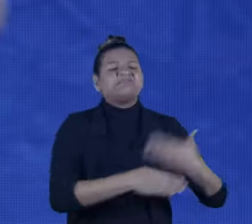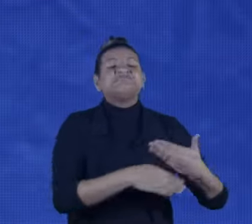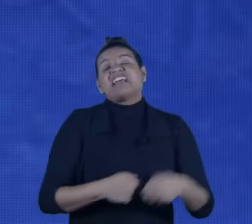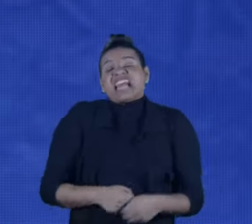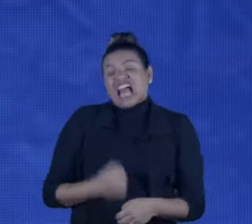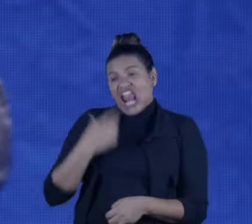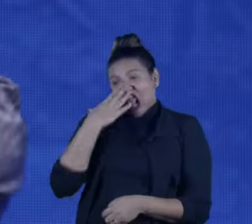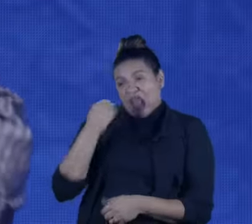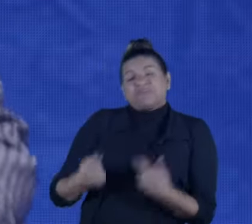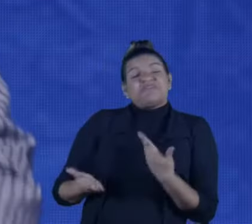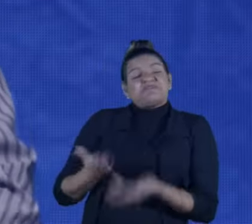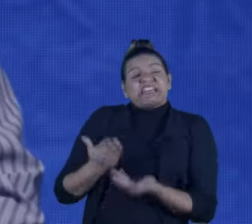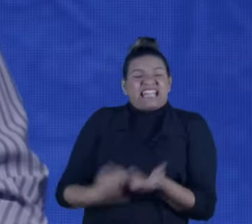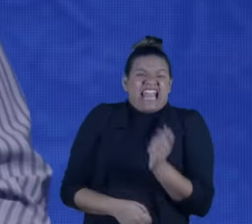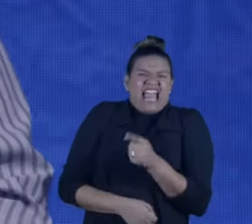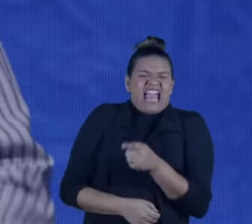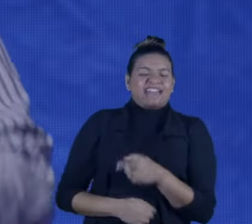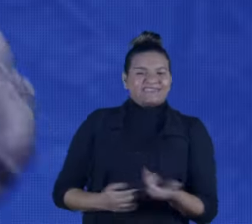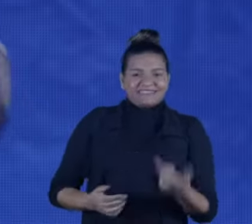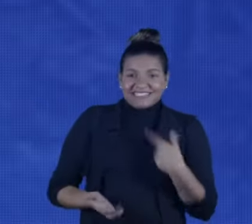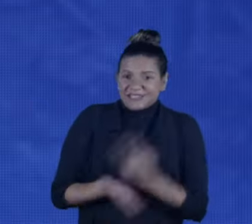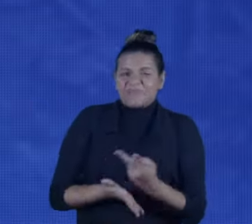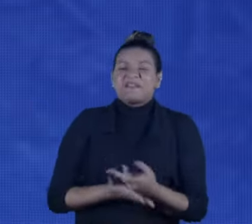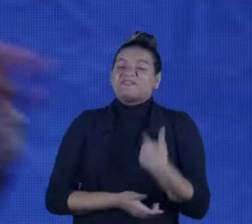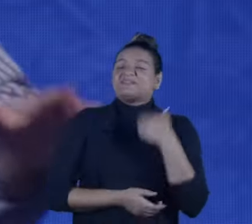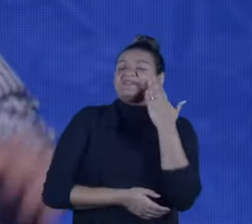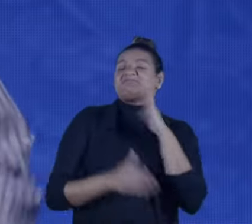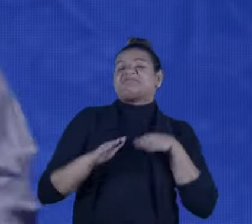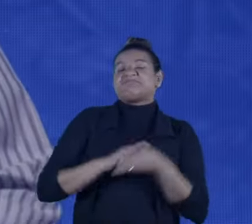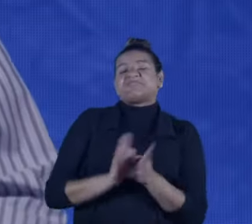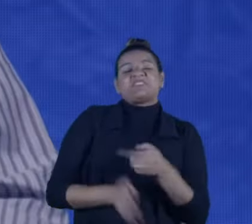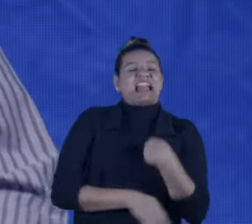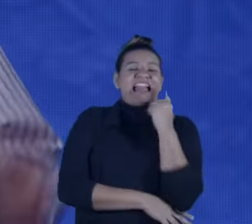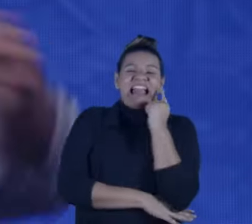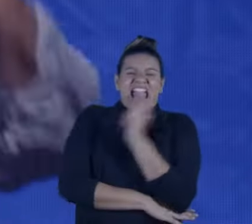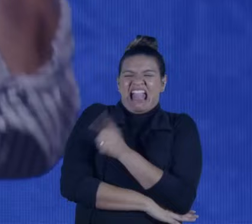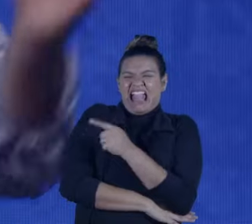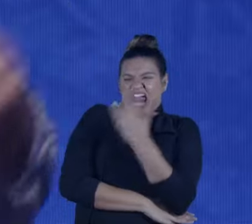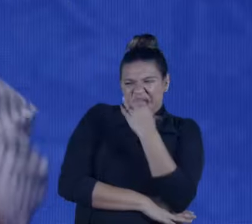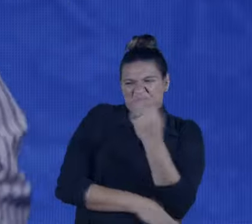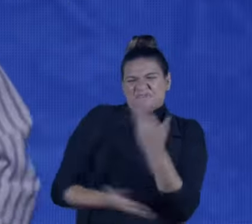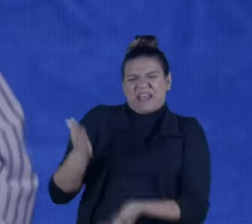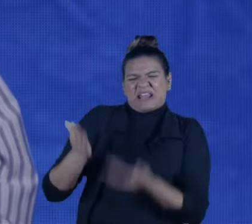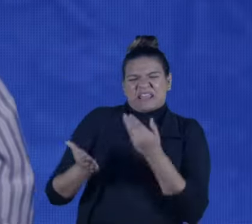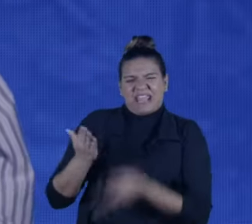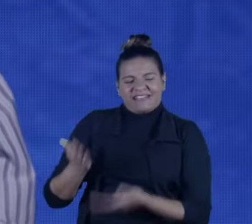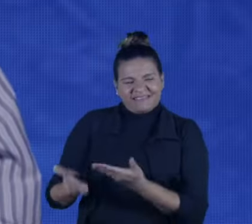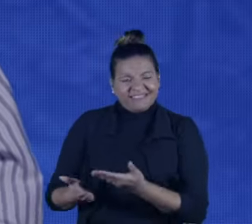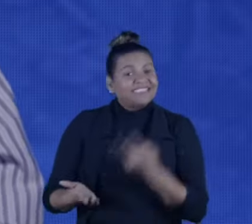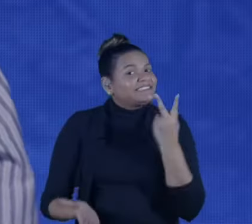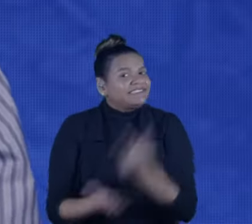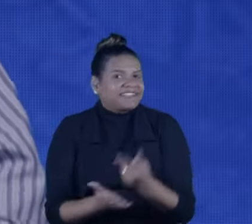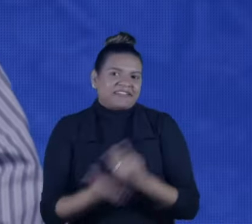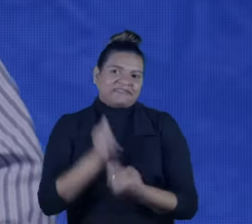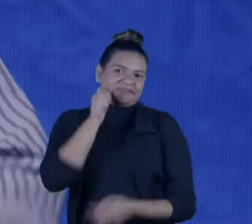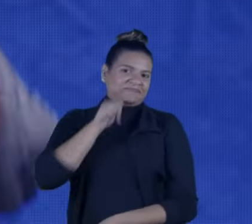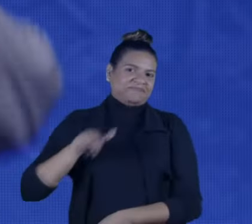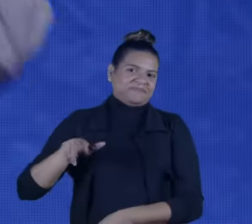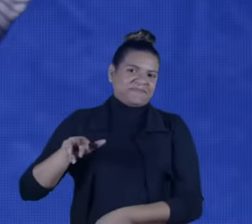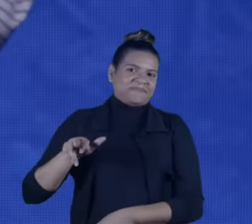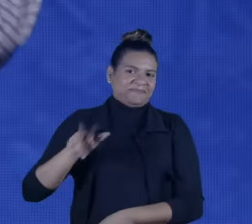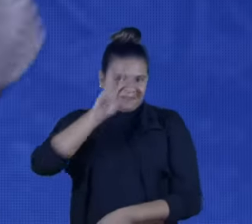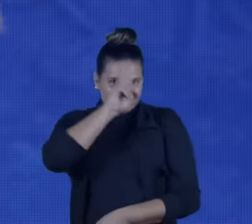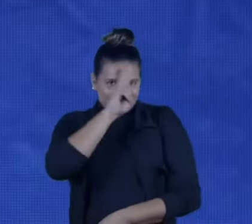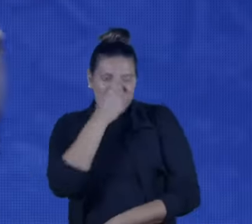pedia, conta aquela dos três porquinhos de novo. Era toda vez que ela ia pôr a gente para dormir, tinha que contar